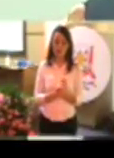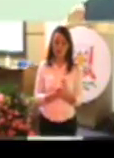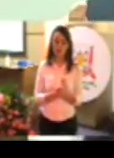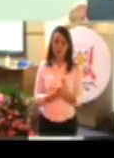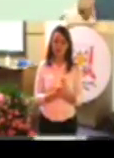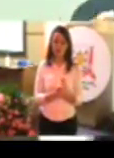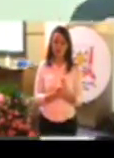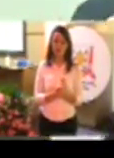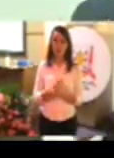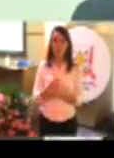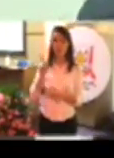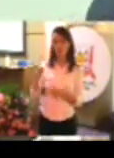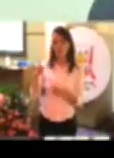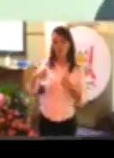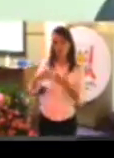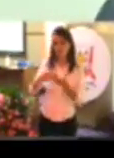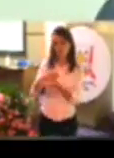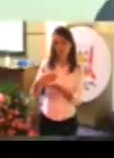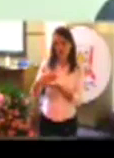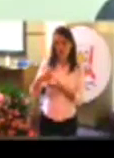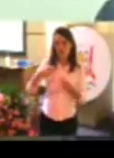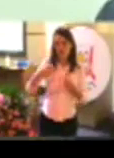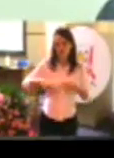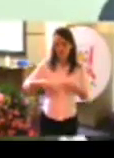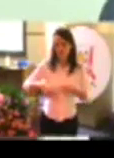fazendo o que é preciso.